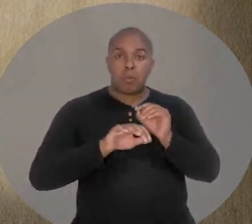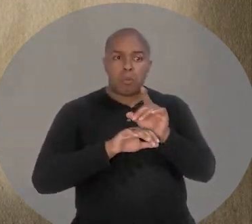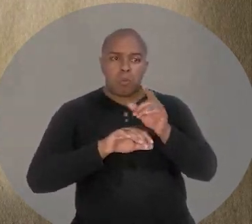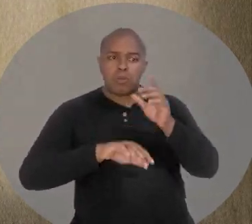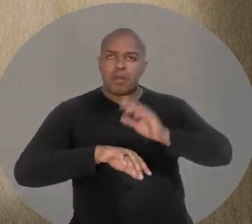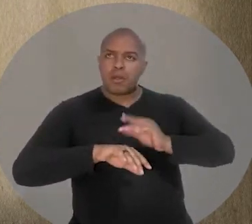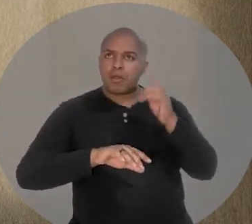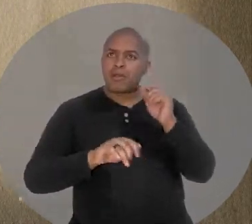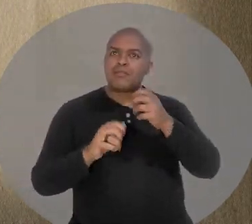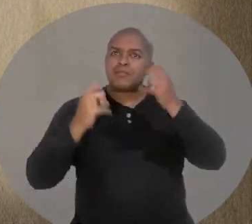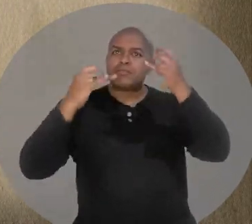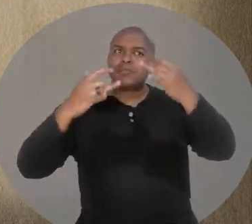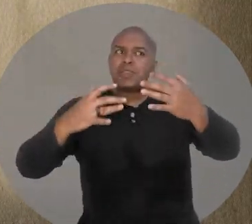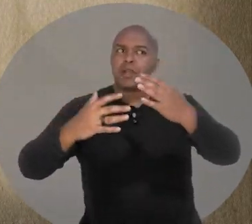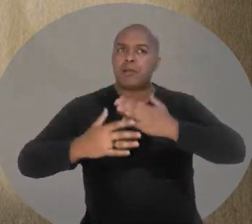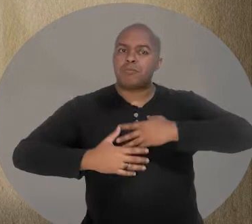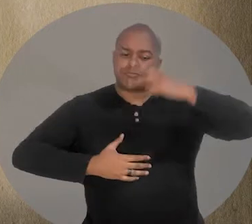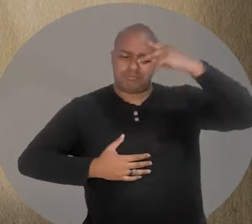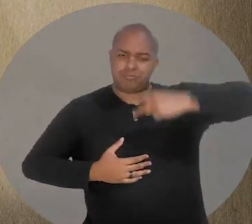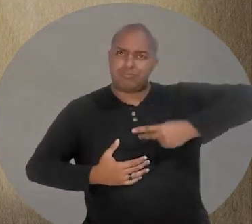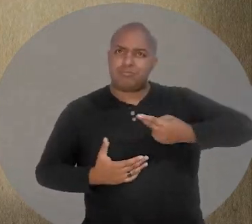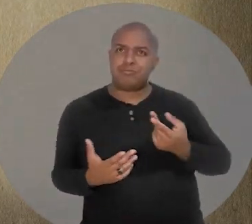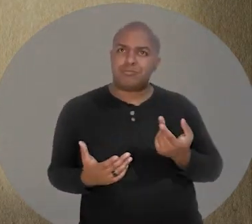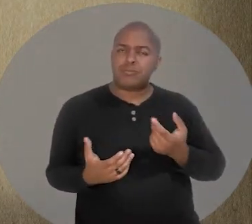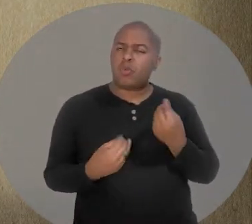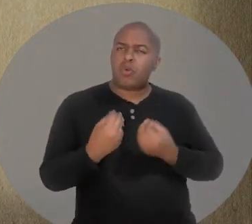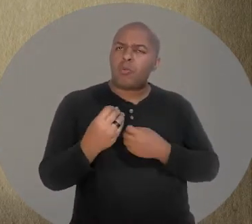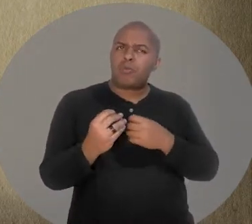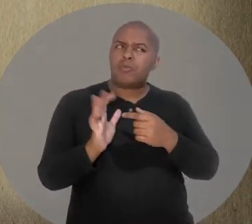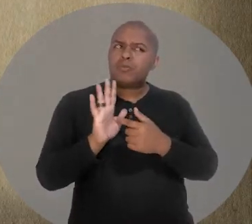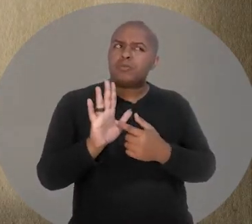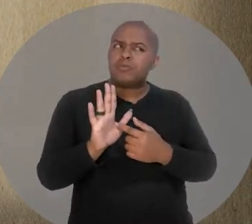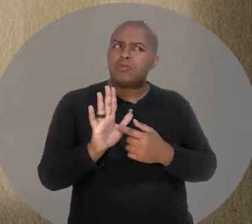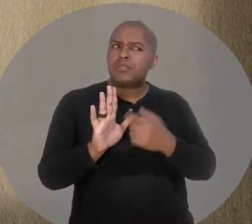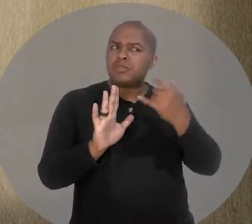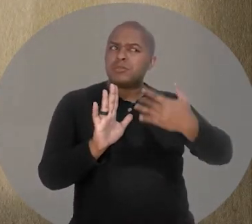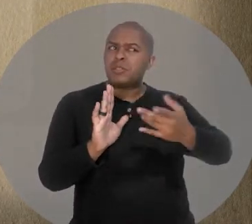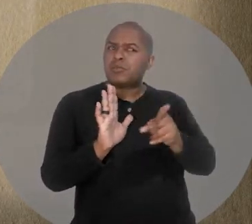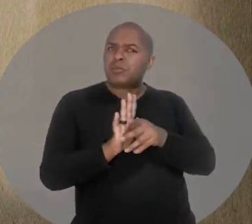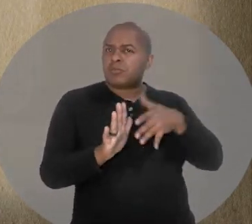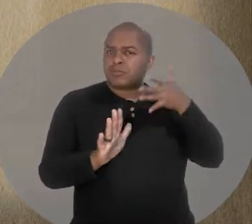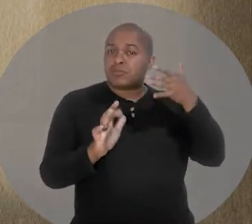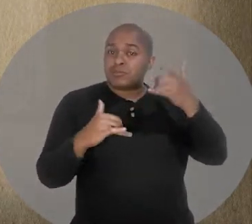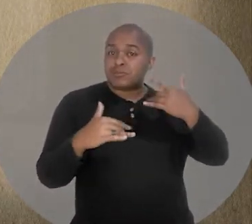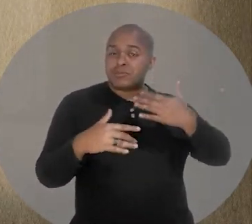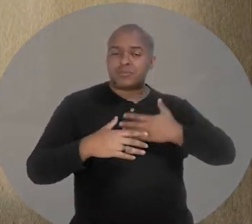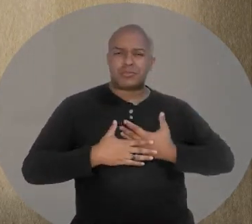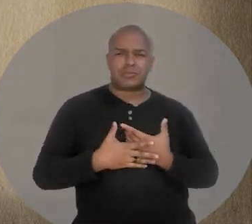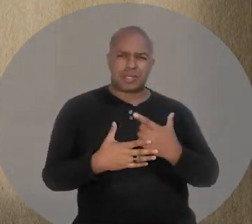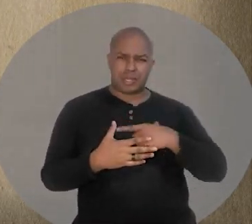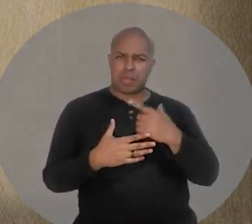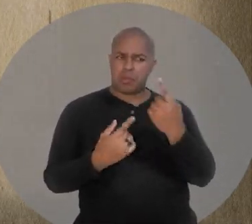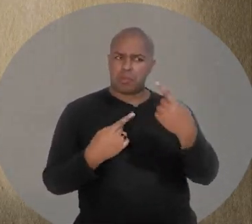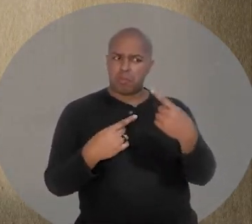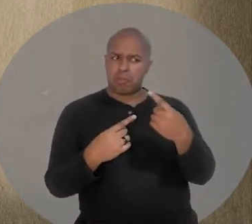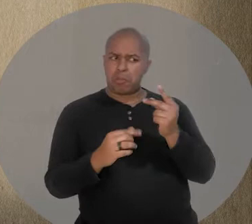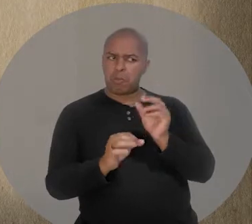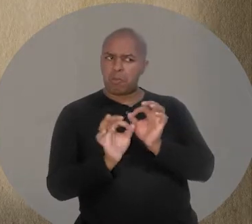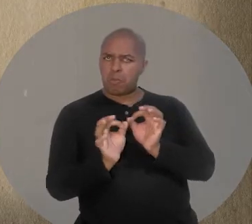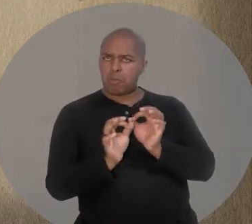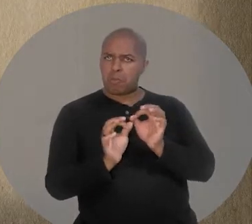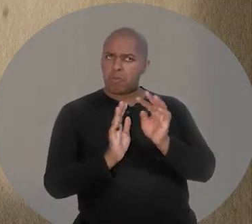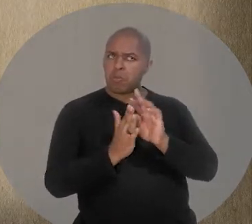lançar-me na aventura de falar sobre mim. Como defenderia uma dissertação desse tipo? Estaria defendendo